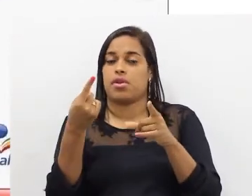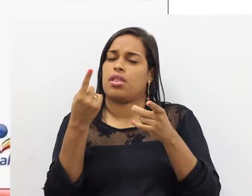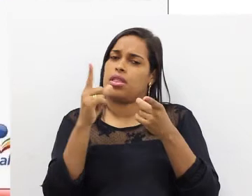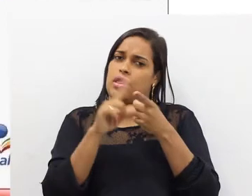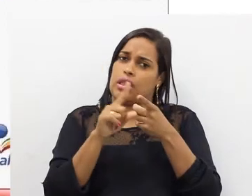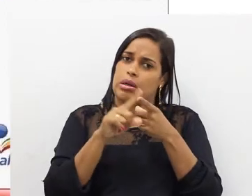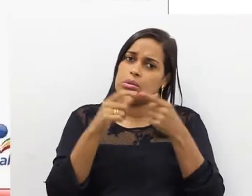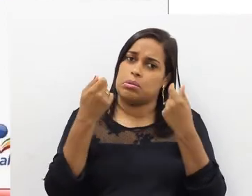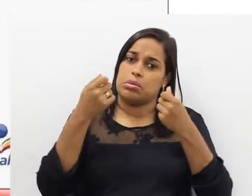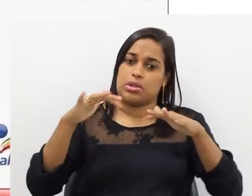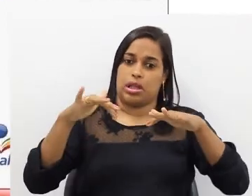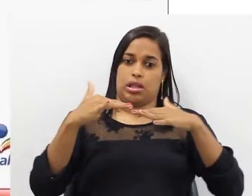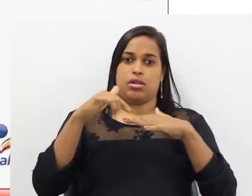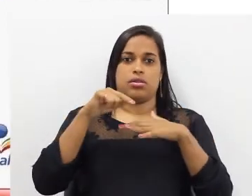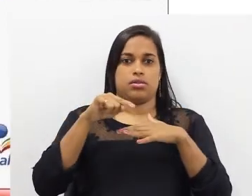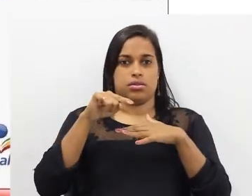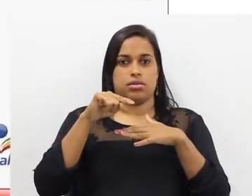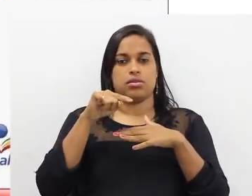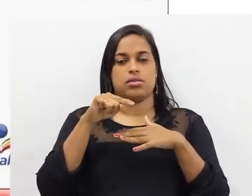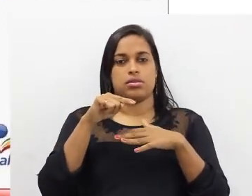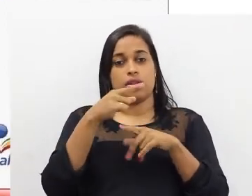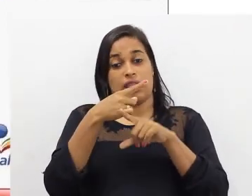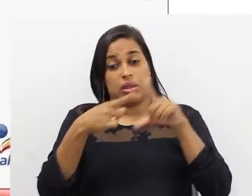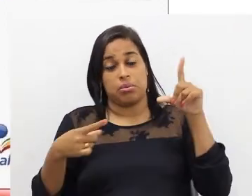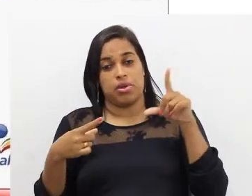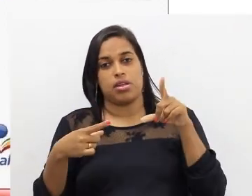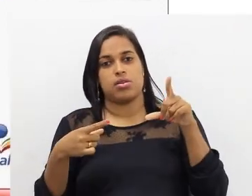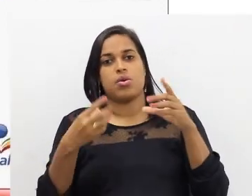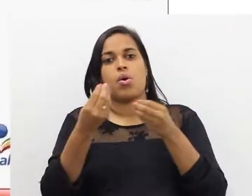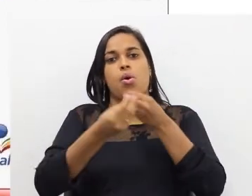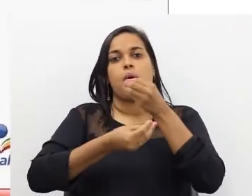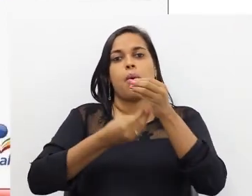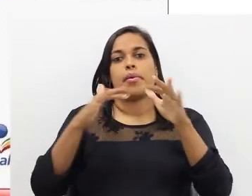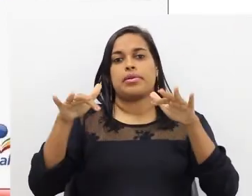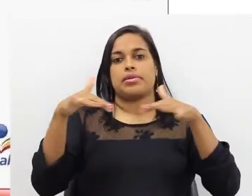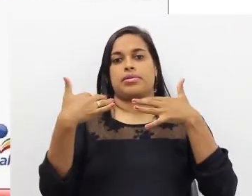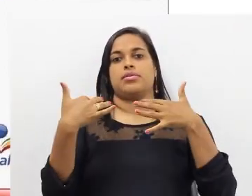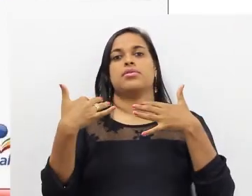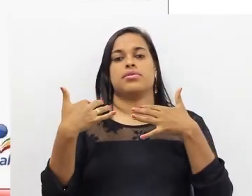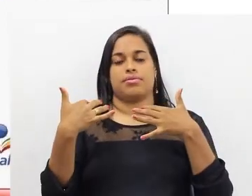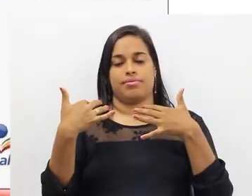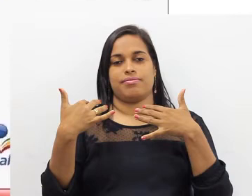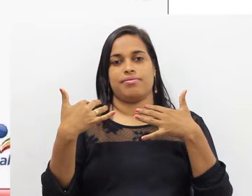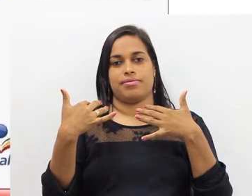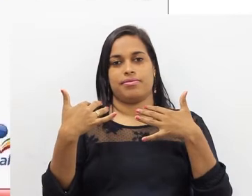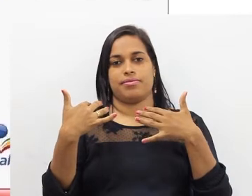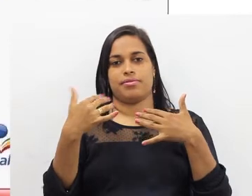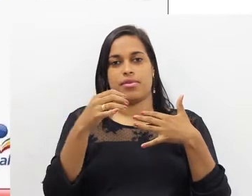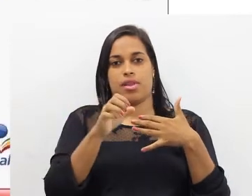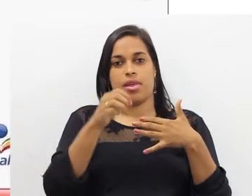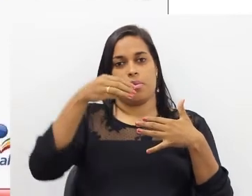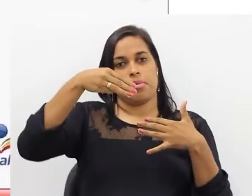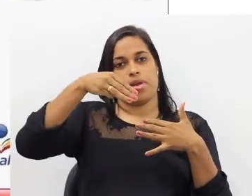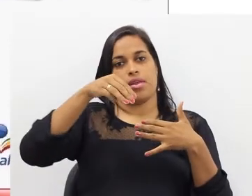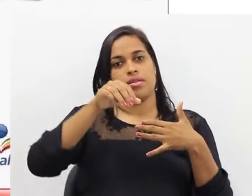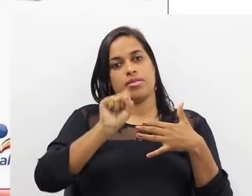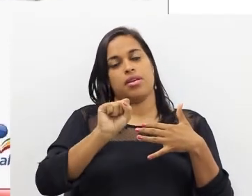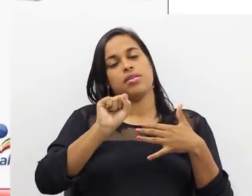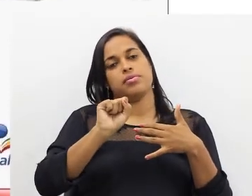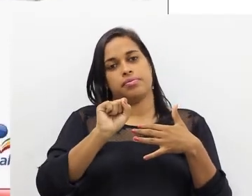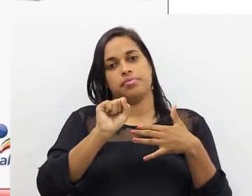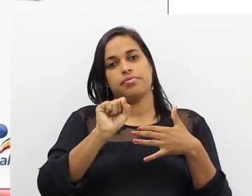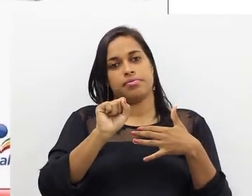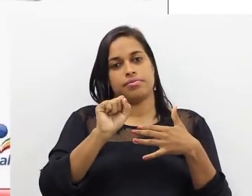tem um concentrador no meio. A diferença é que esse concentrador não se chama switch, ele chama MAU, ou MSAU. E